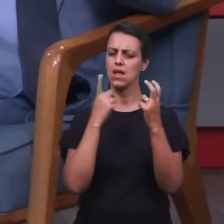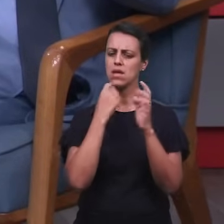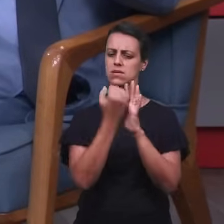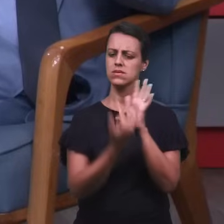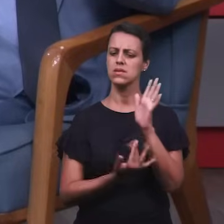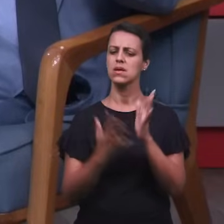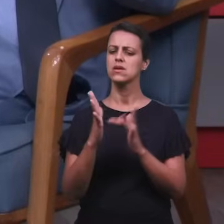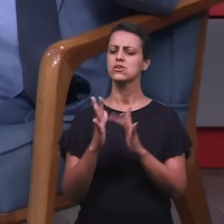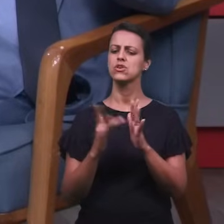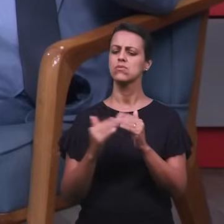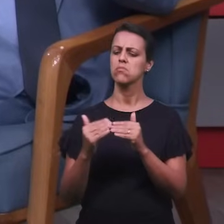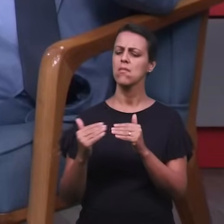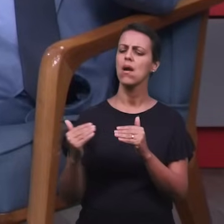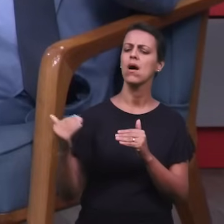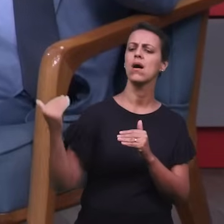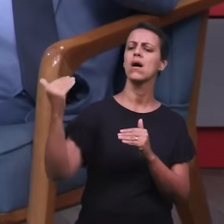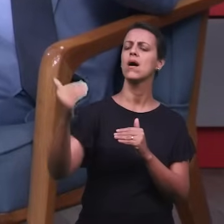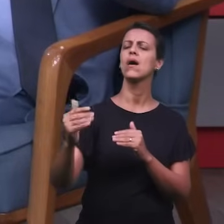Senhor nos levou?